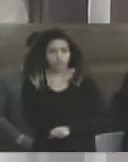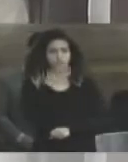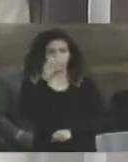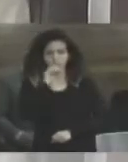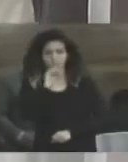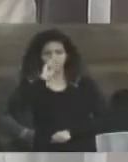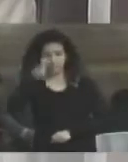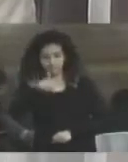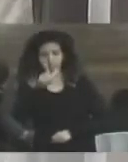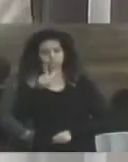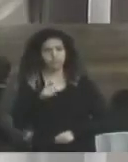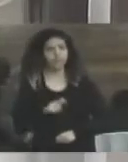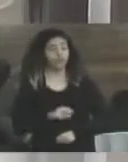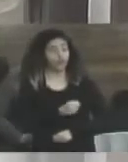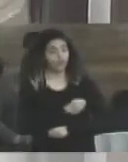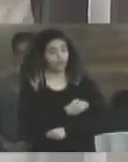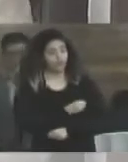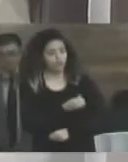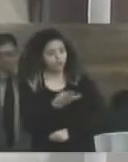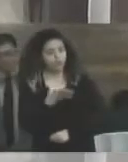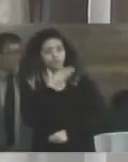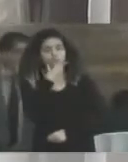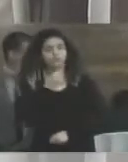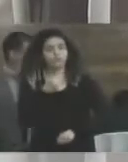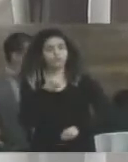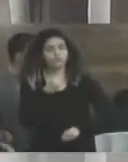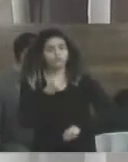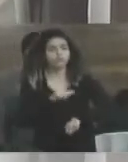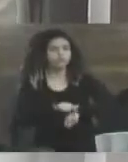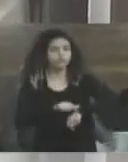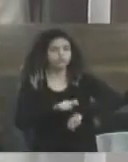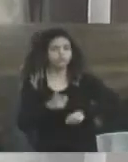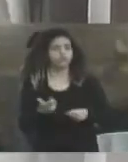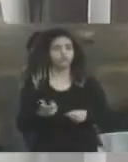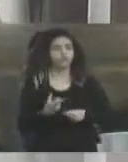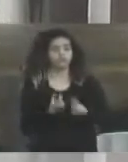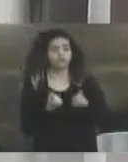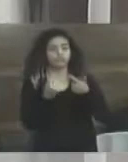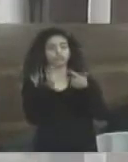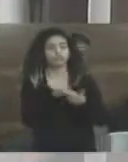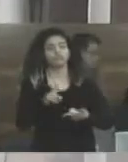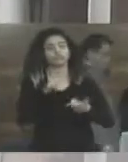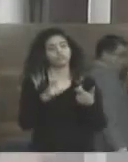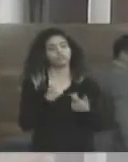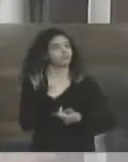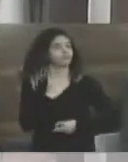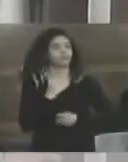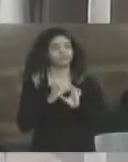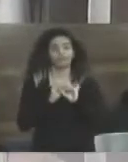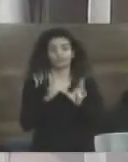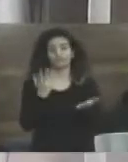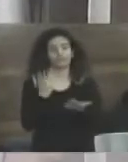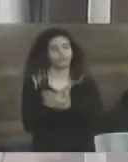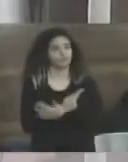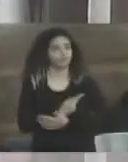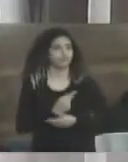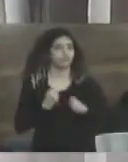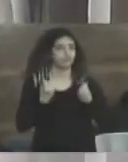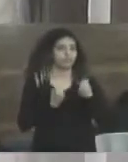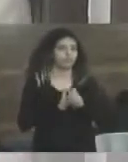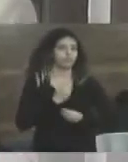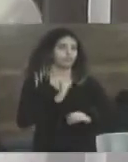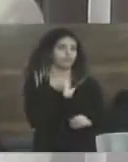no dique, quantos homens-horas se gastou ali? Quanto dinheiro foi jogado ali? E a gente não pode deixar acontecer aqui no Estaleiro